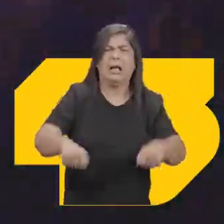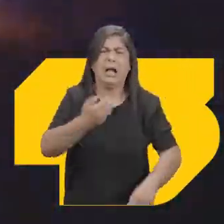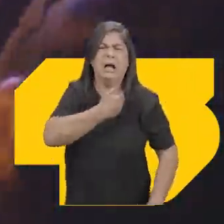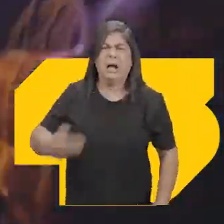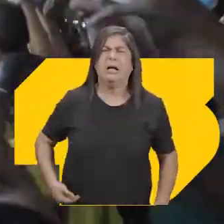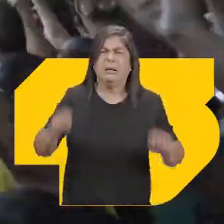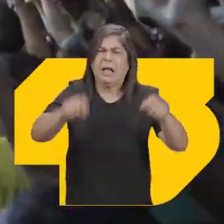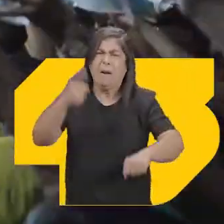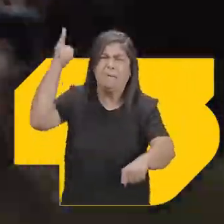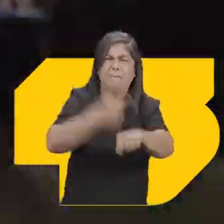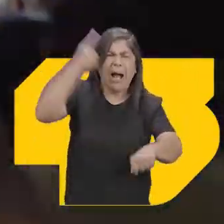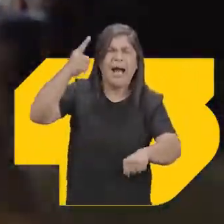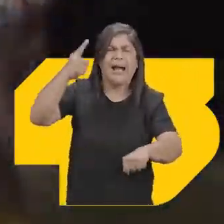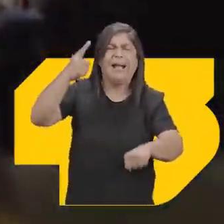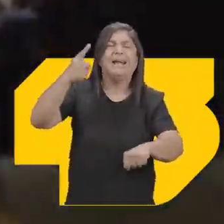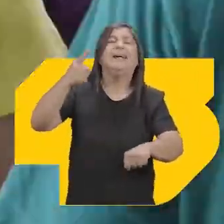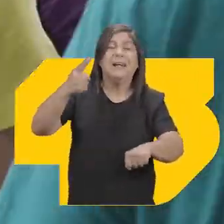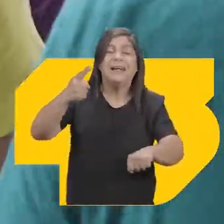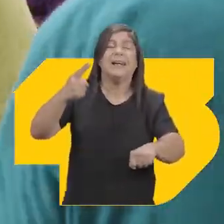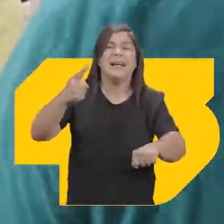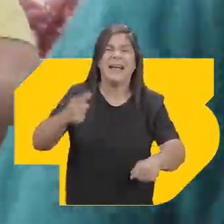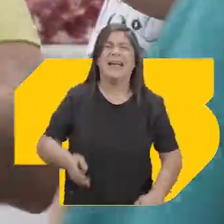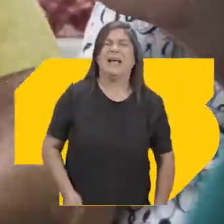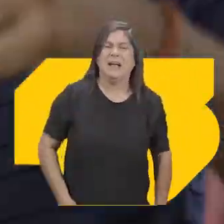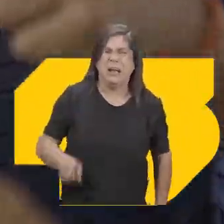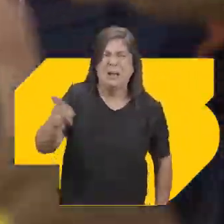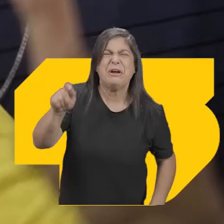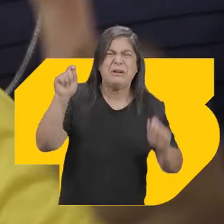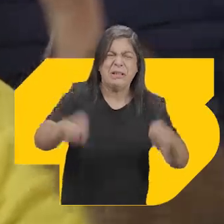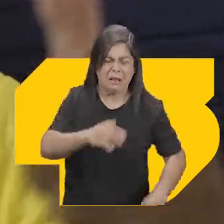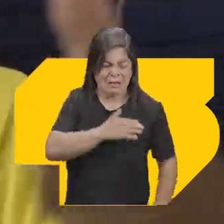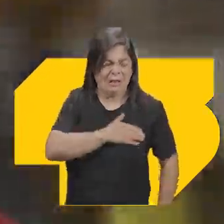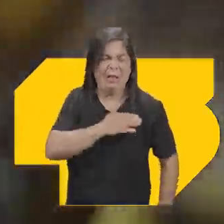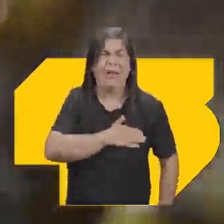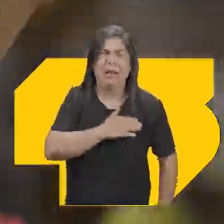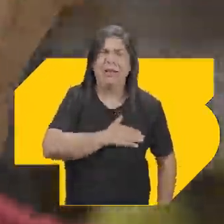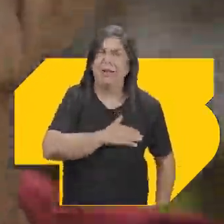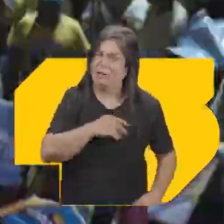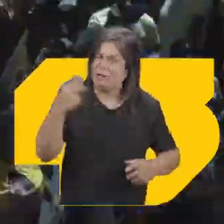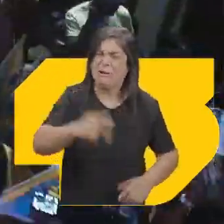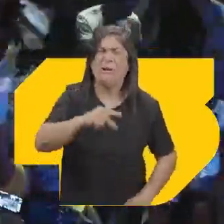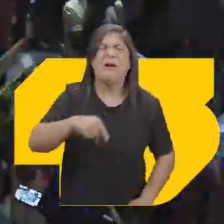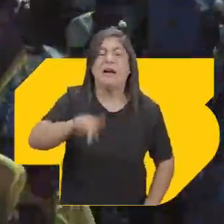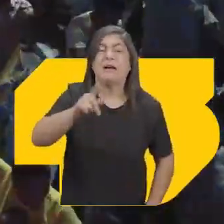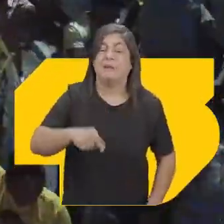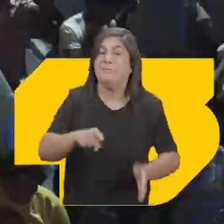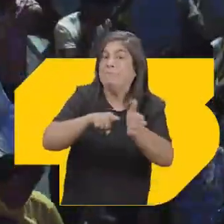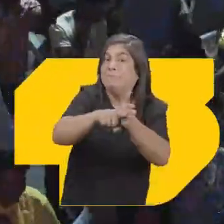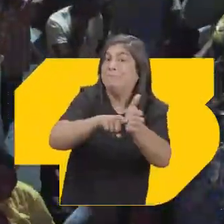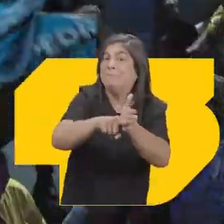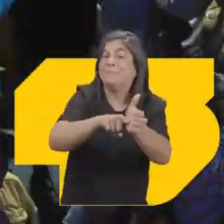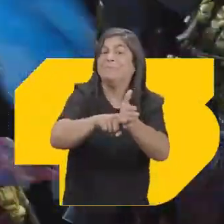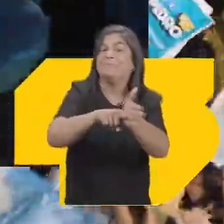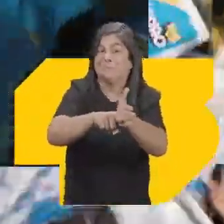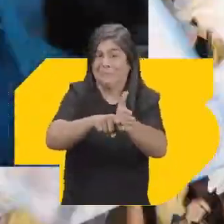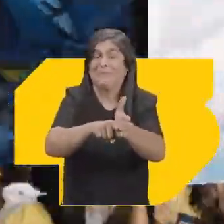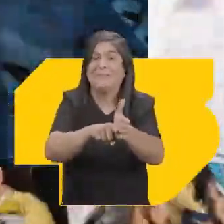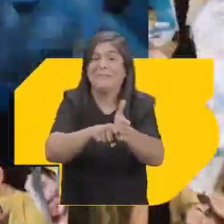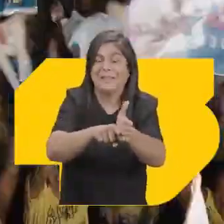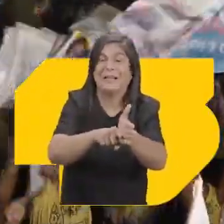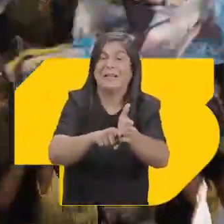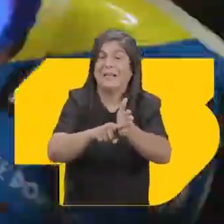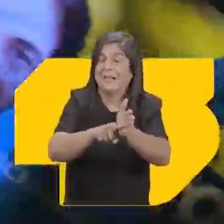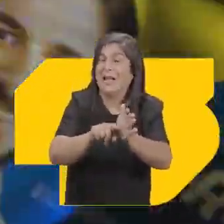pra governar como ninguém nunca viu. Pedro na cabeça, daqui do coração. É Pedrinho. Pesquisa IPEC da TV Cabo Branco e TV